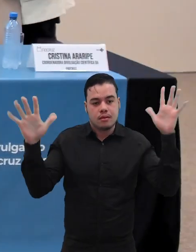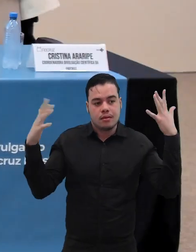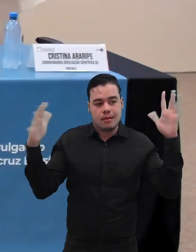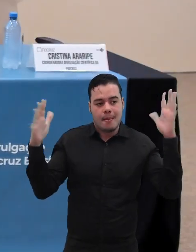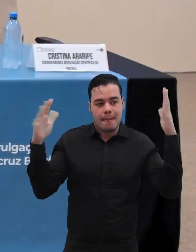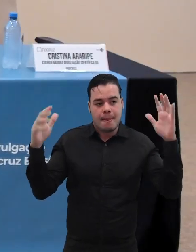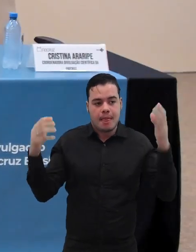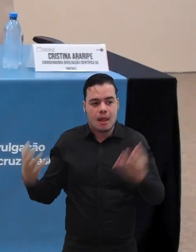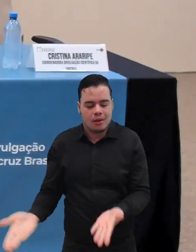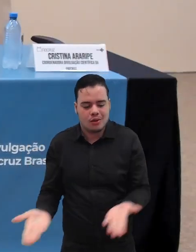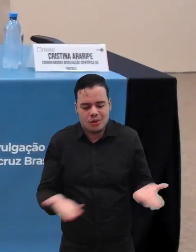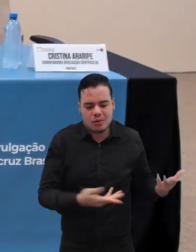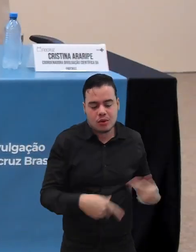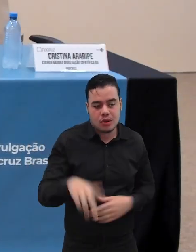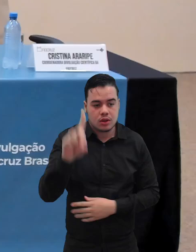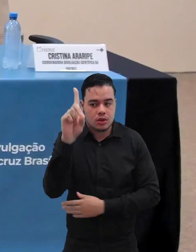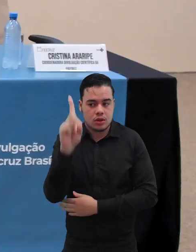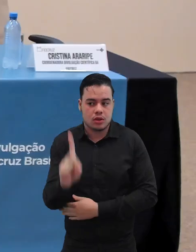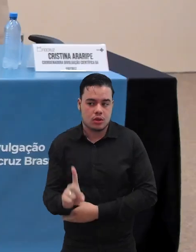Chamar a nossa diretora,